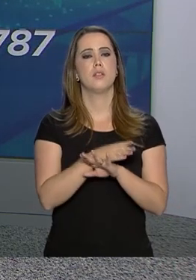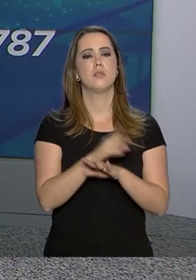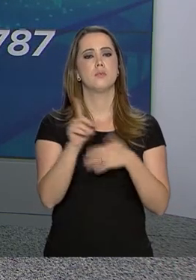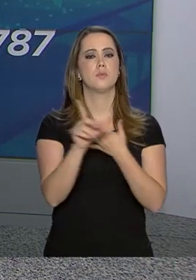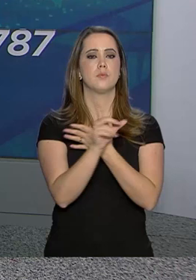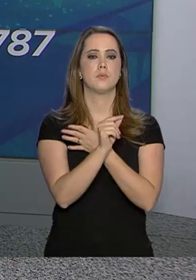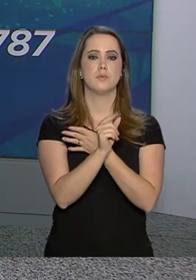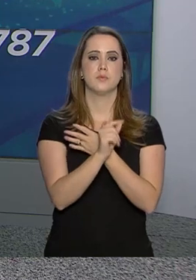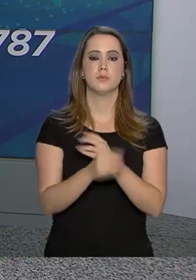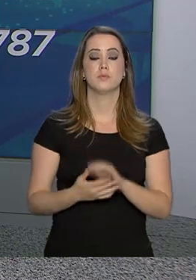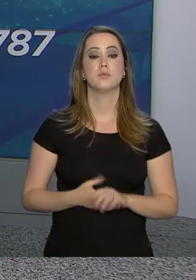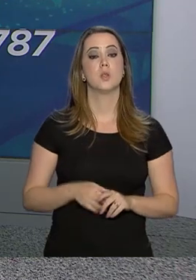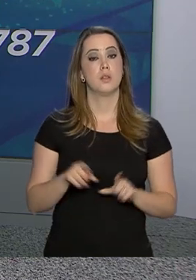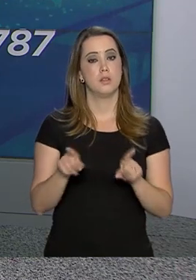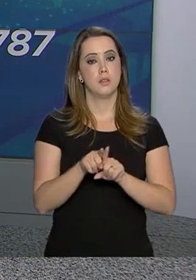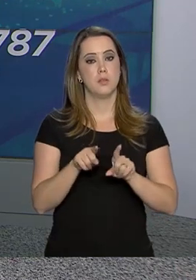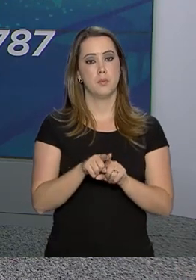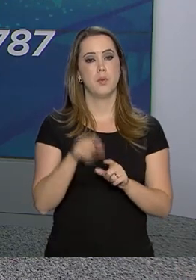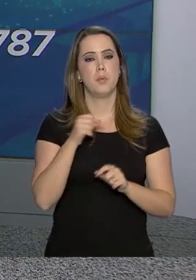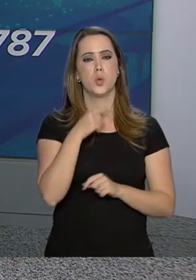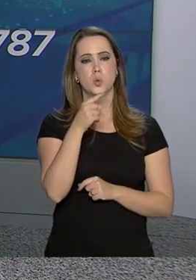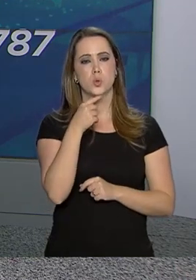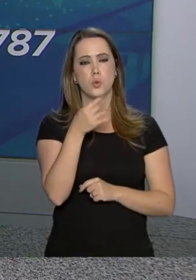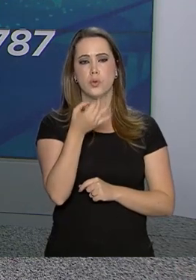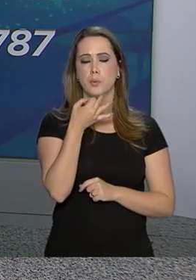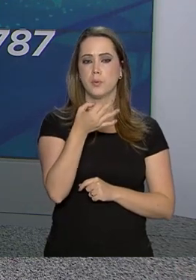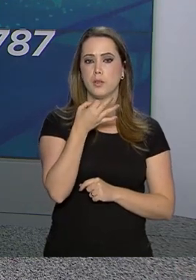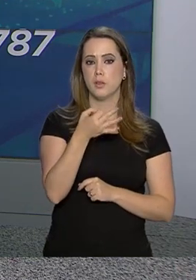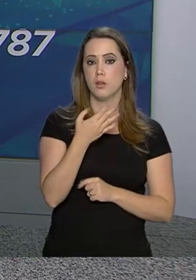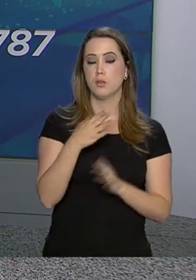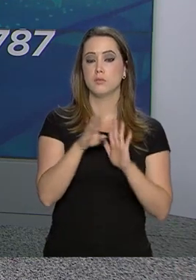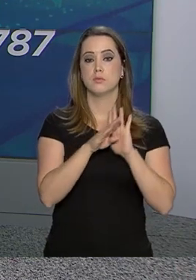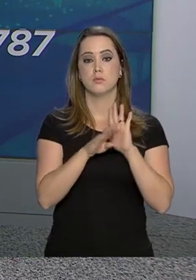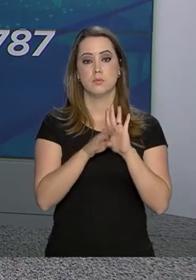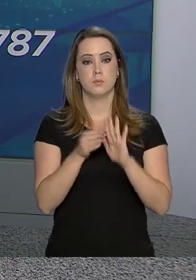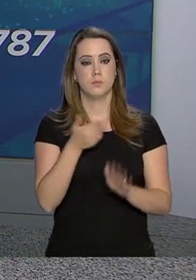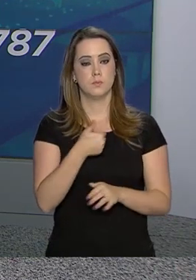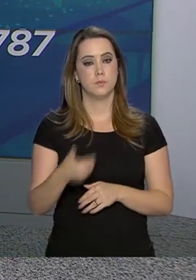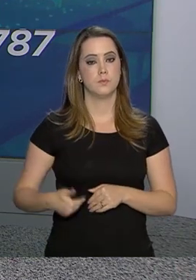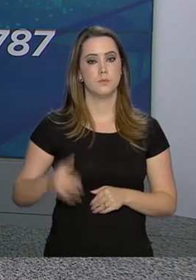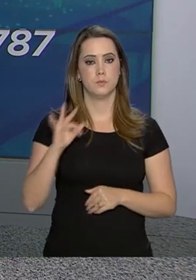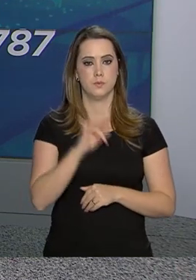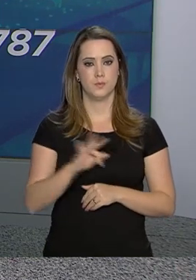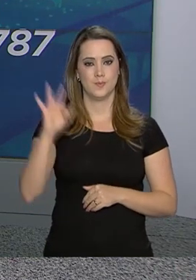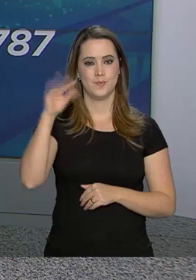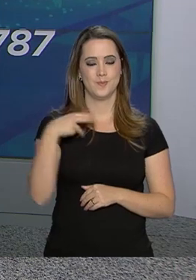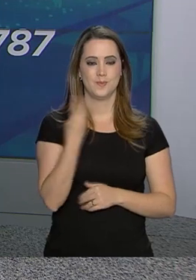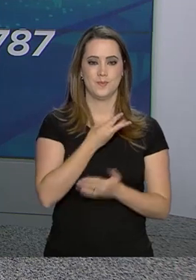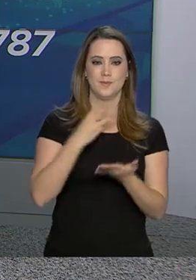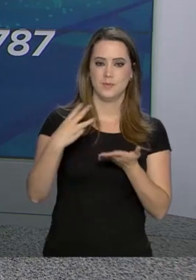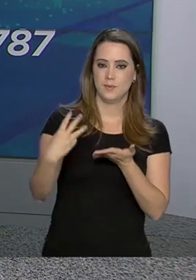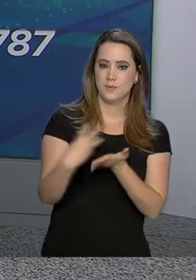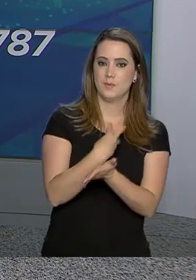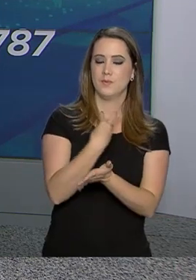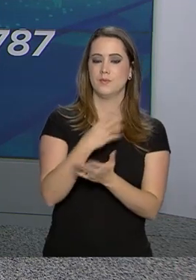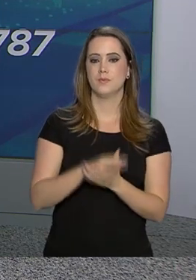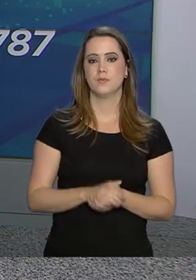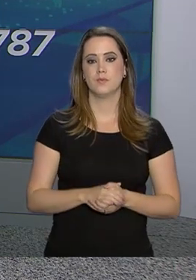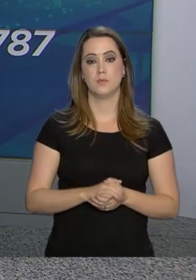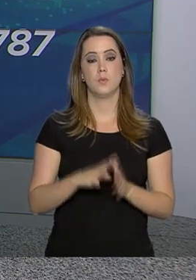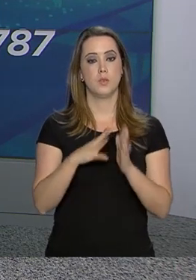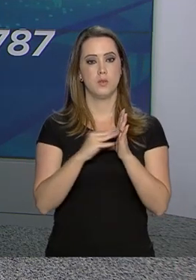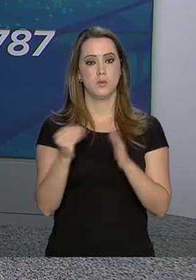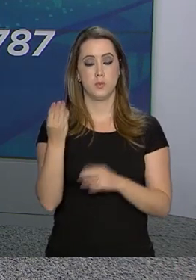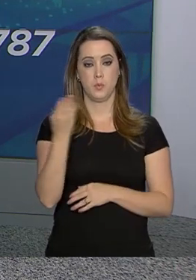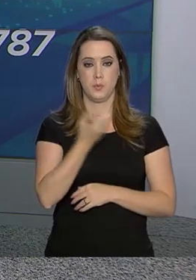nosso perfil no Twitter. E você pode ainda mandar sugestões de reportagens e dúvidas sobre programas e ações do governo federal para o nosso